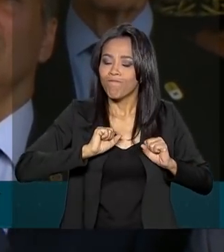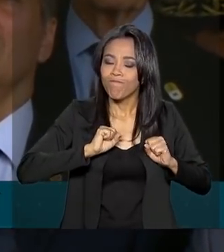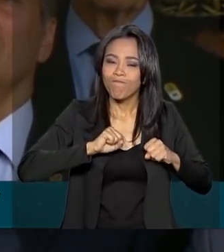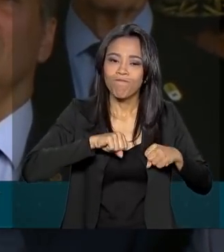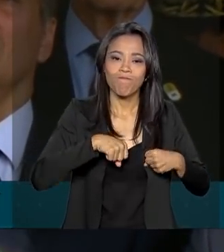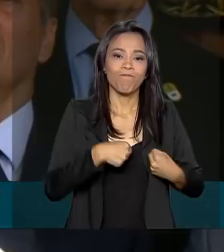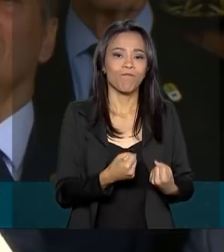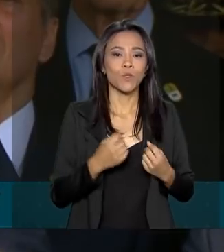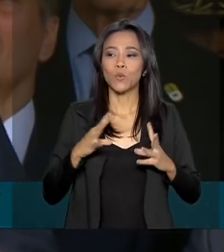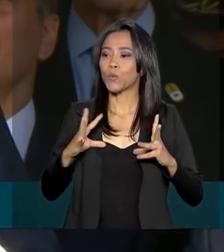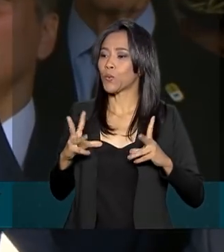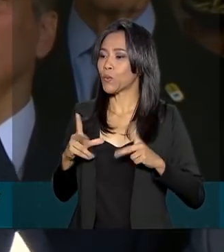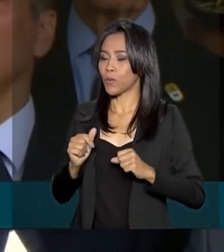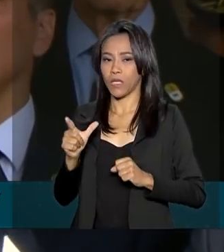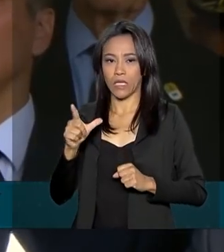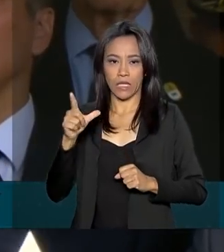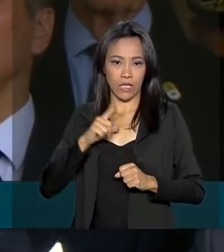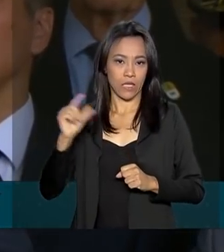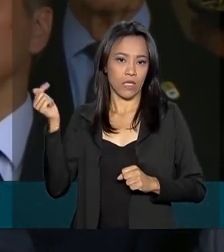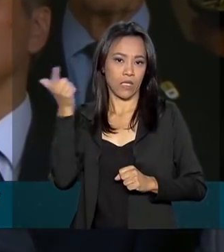tenho na vida.